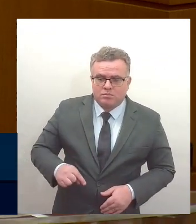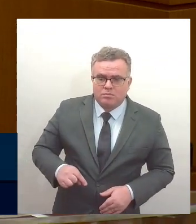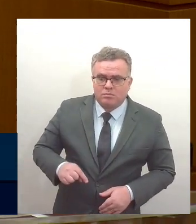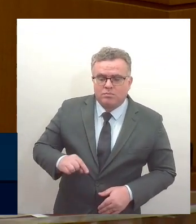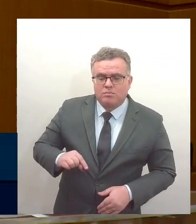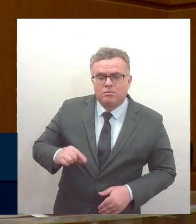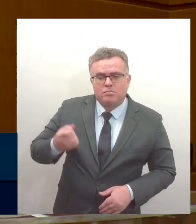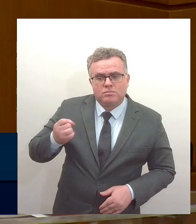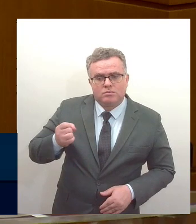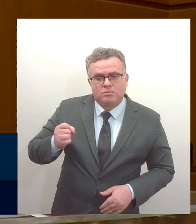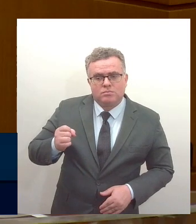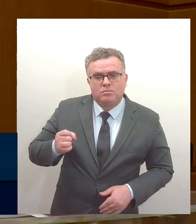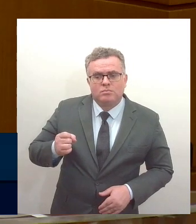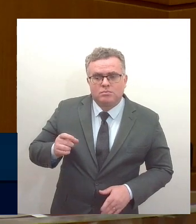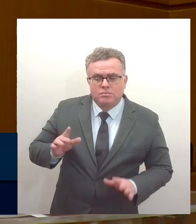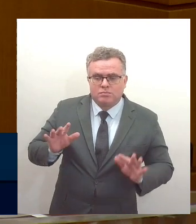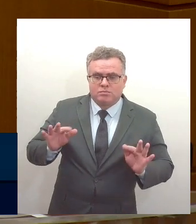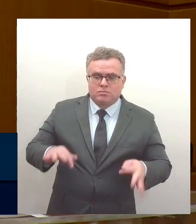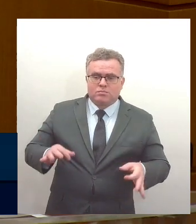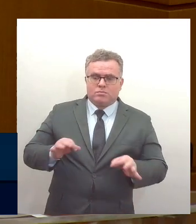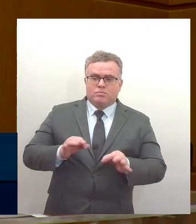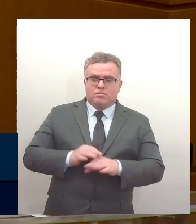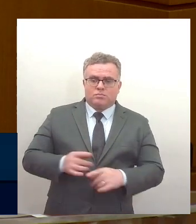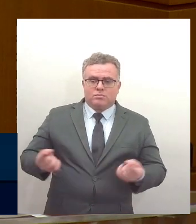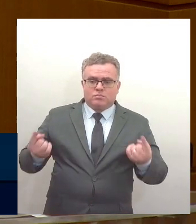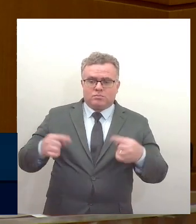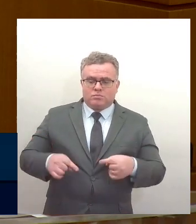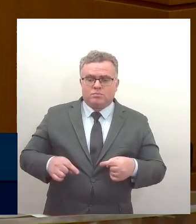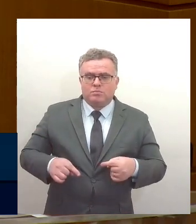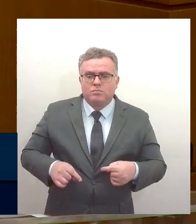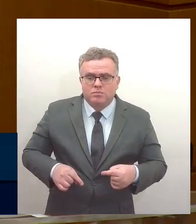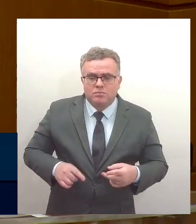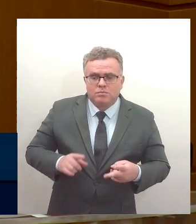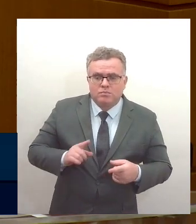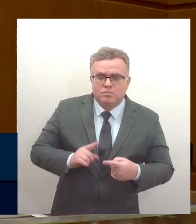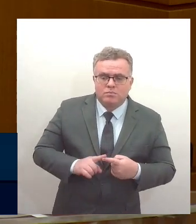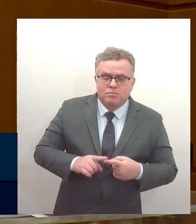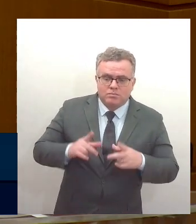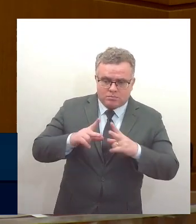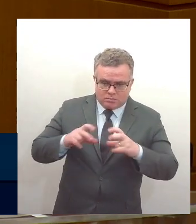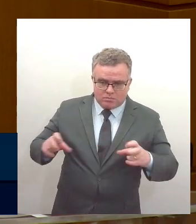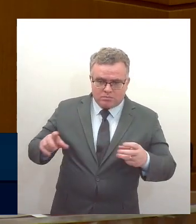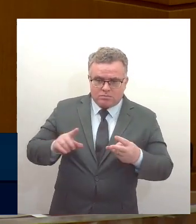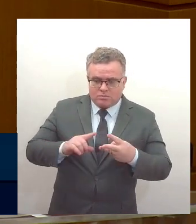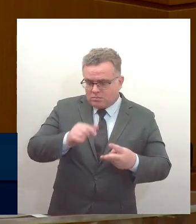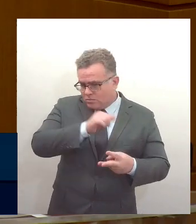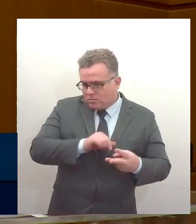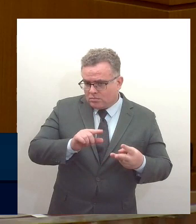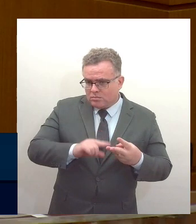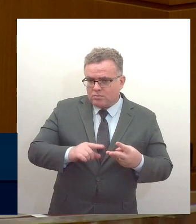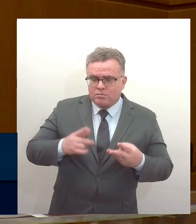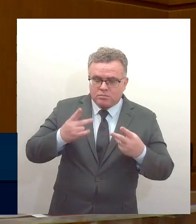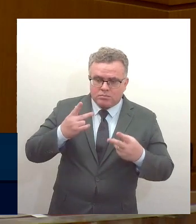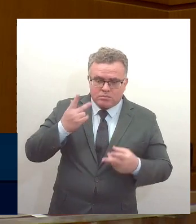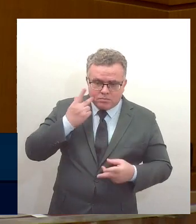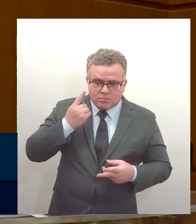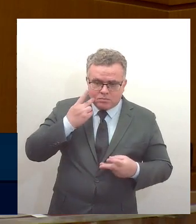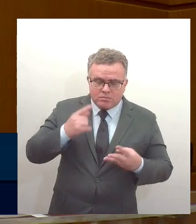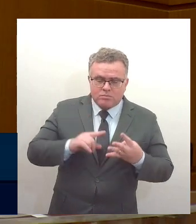também as cidades de Florianópolis, Rio de Janeiro, Fortaleza e São Paulo. O Itaú BBA